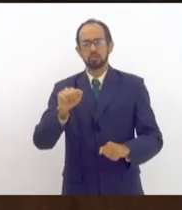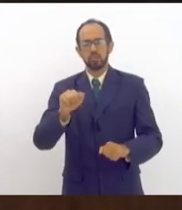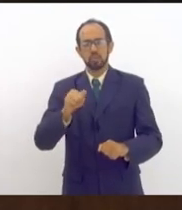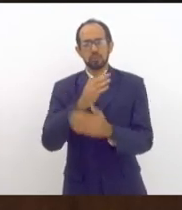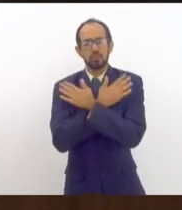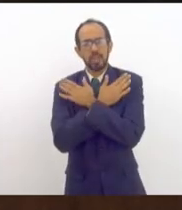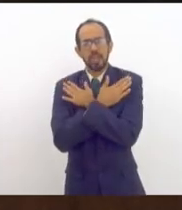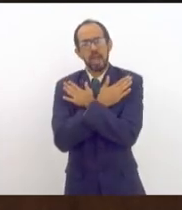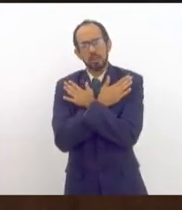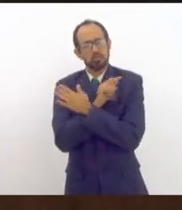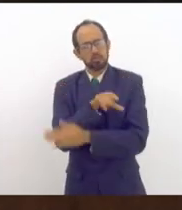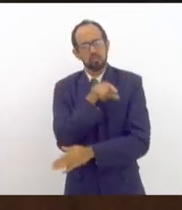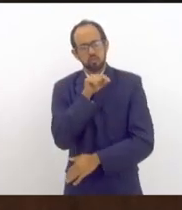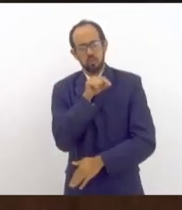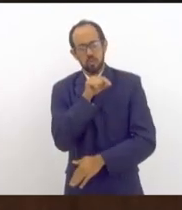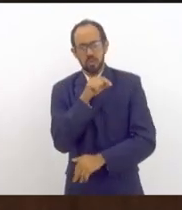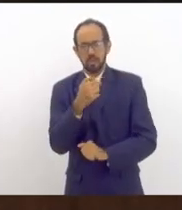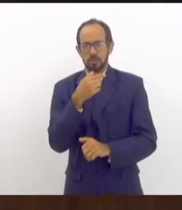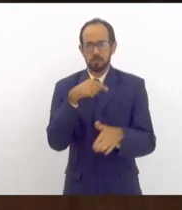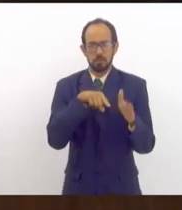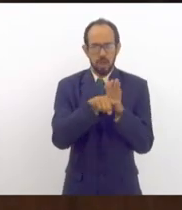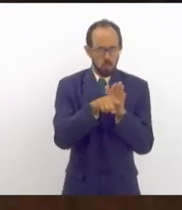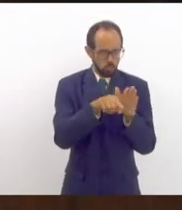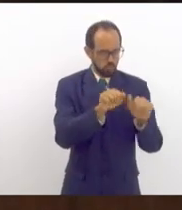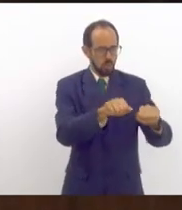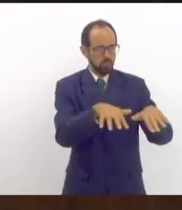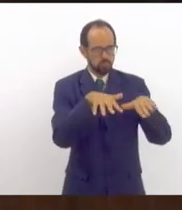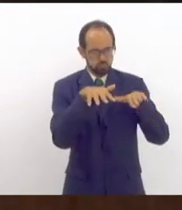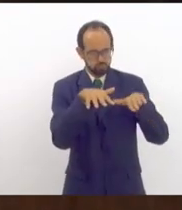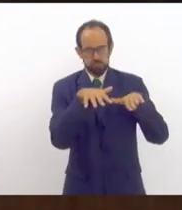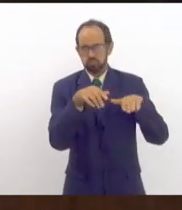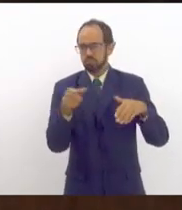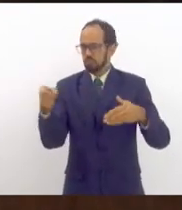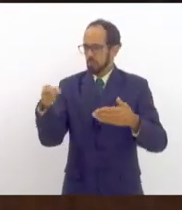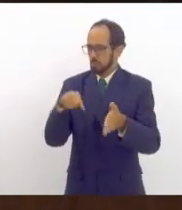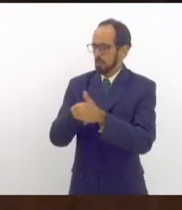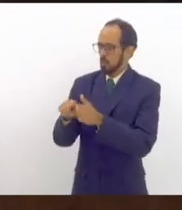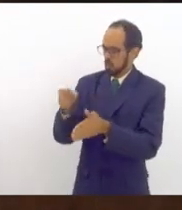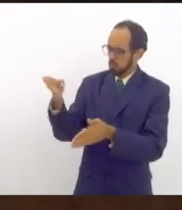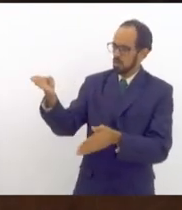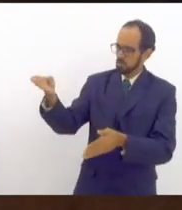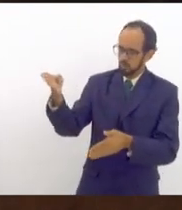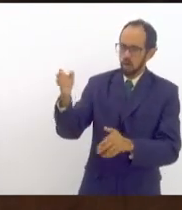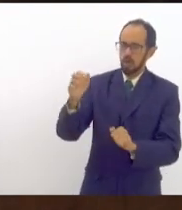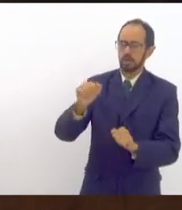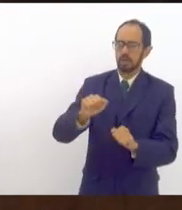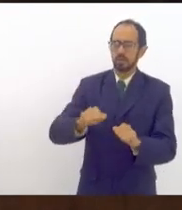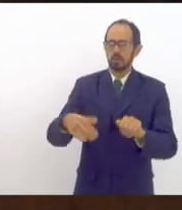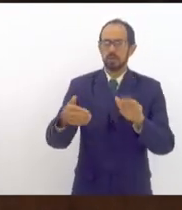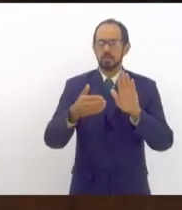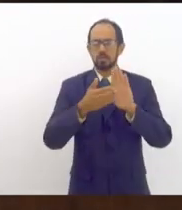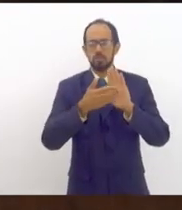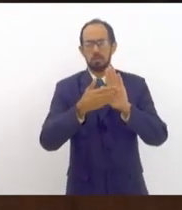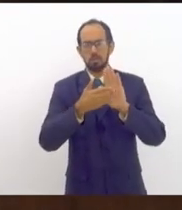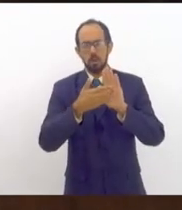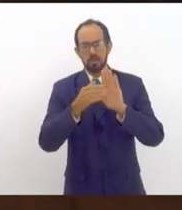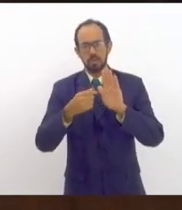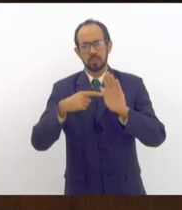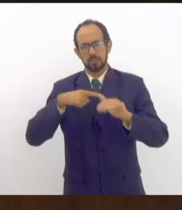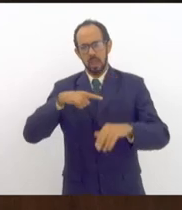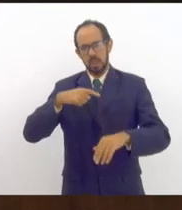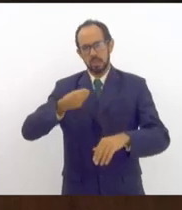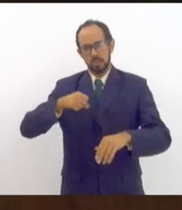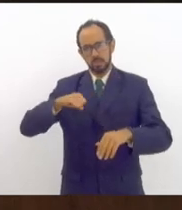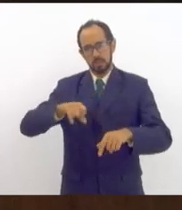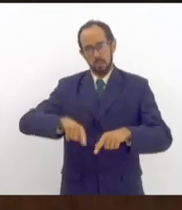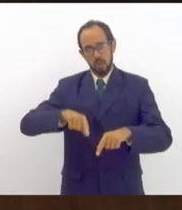a vossa excelência e ao plenário que é claro que essa proposta subsiste se unanimemente aceita não